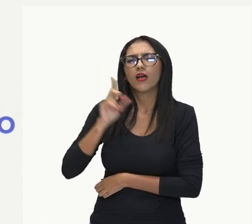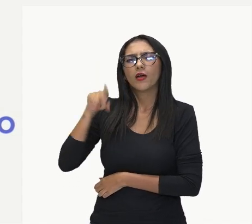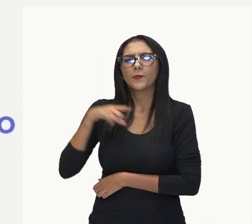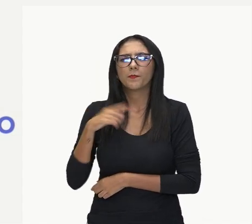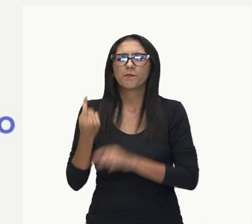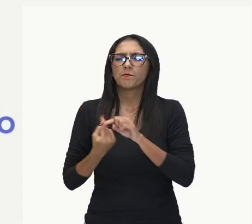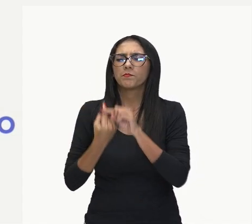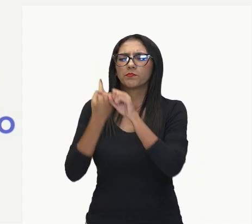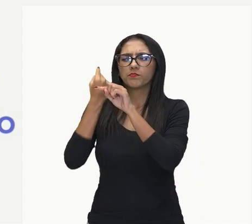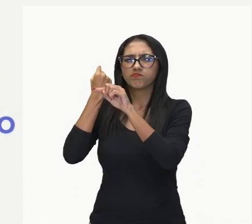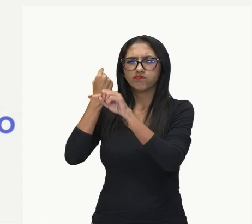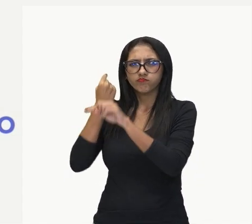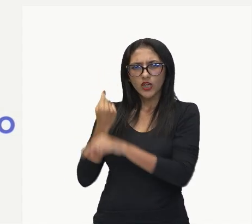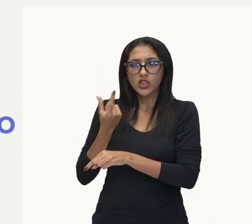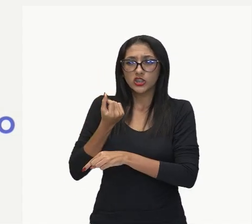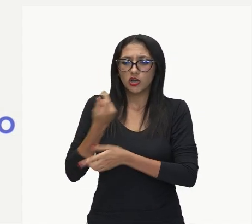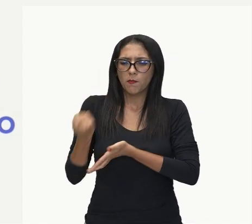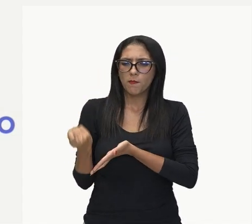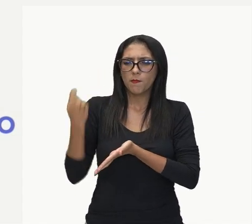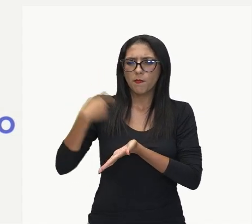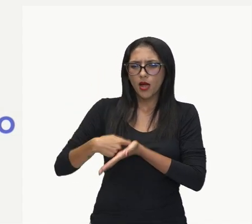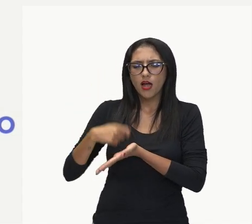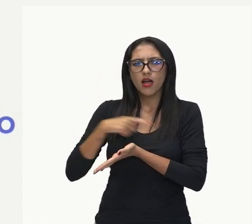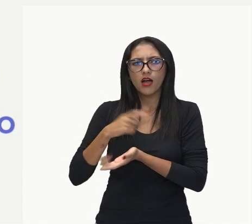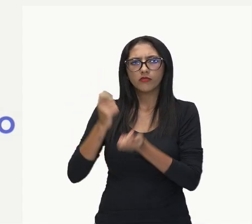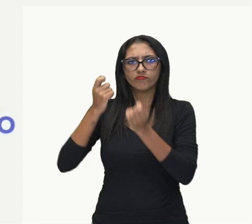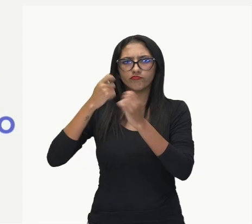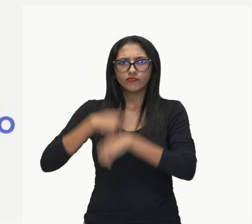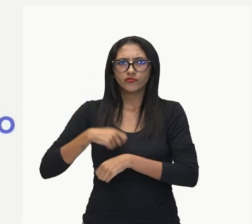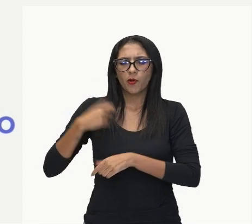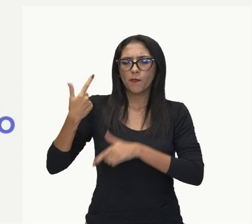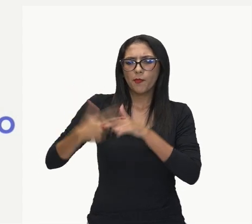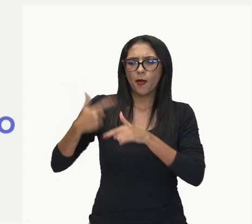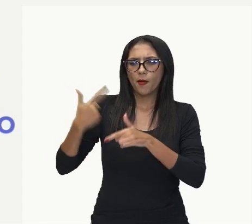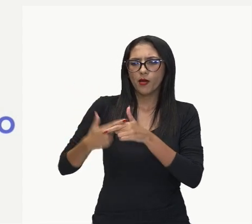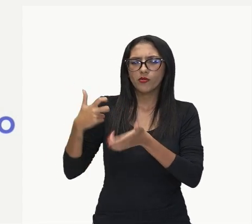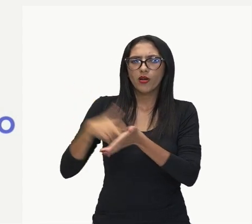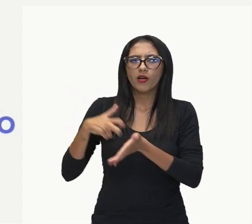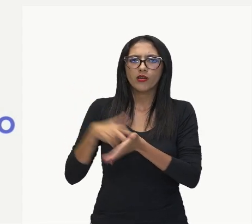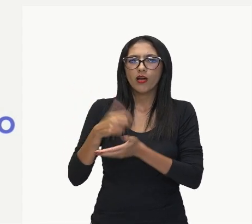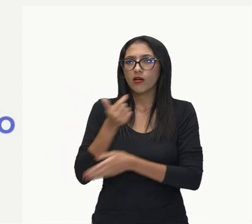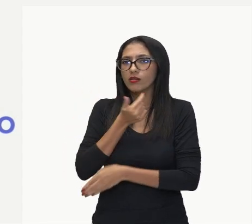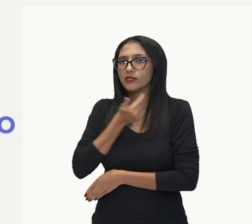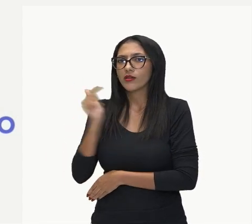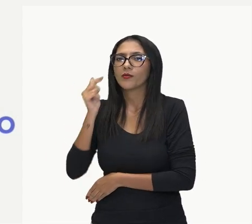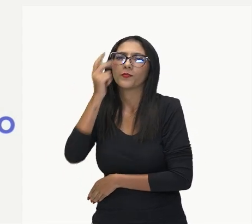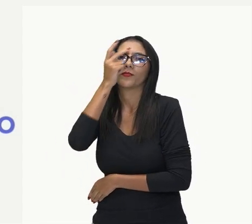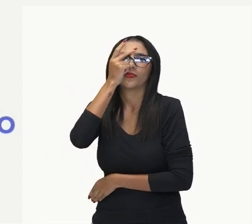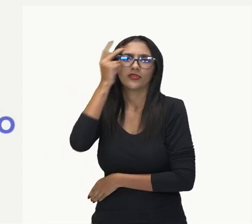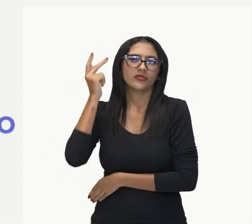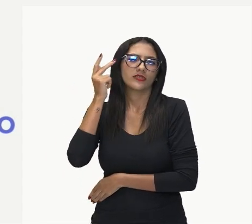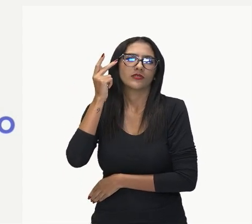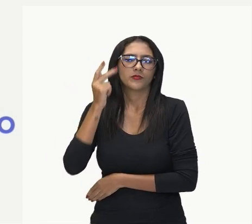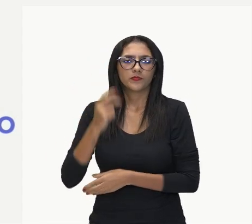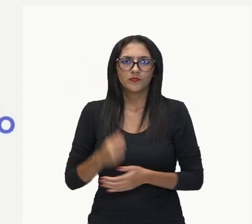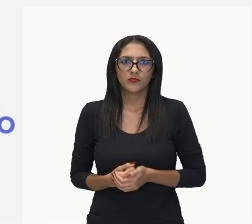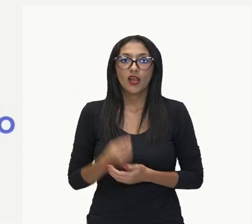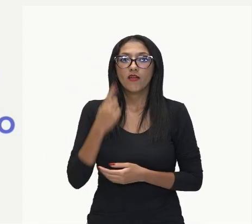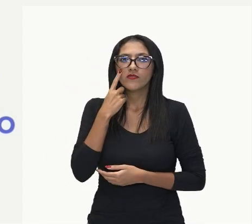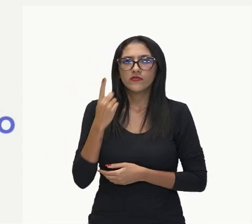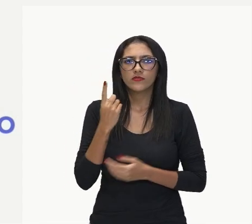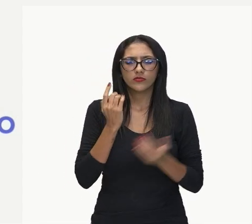para maltratar as criaturas inofensivas? Estava certo? Observem a fala do narrador e a fala